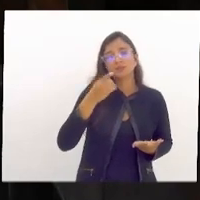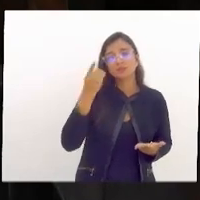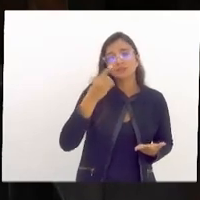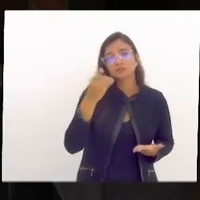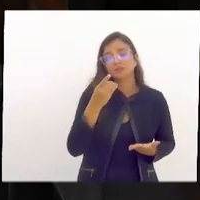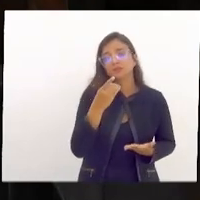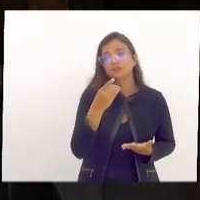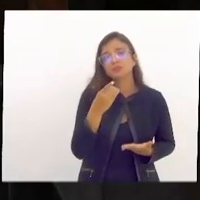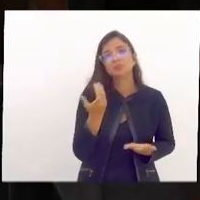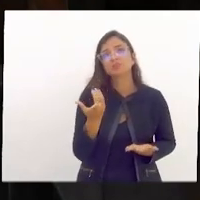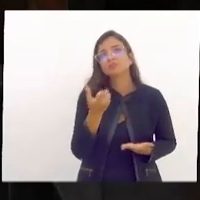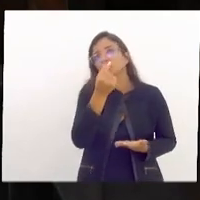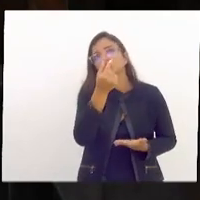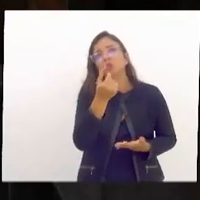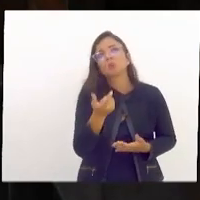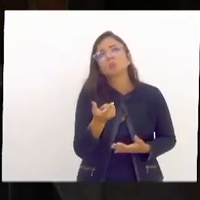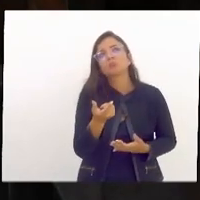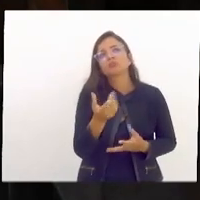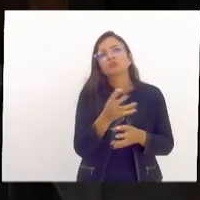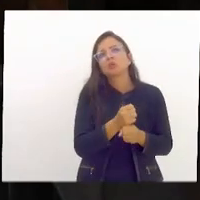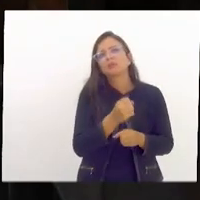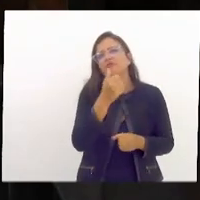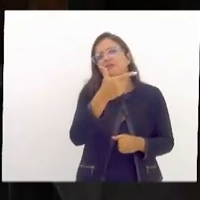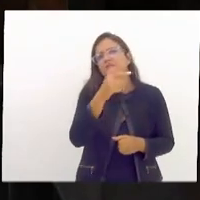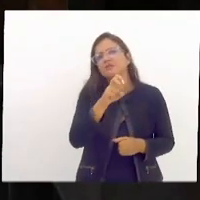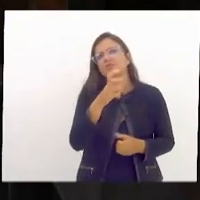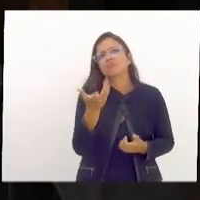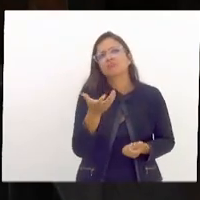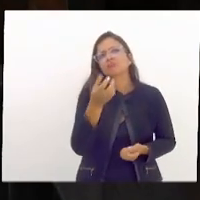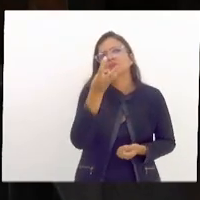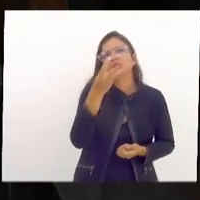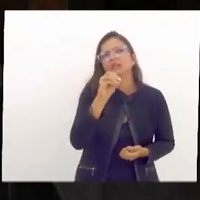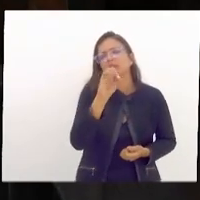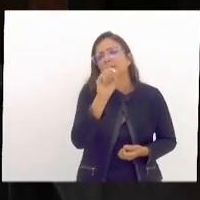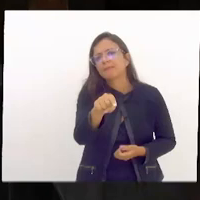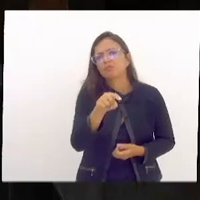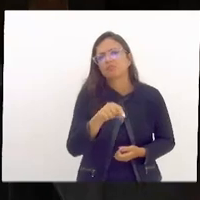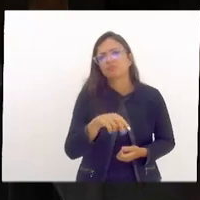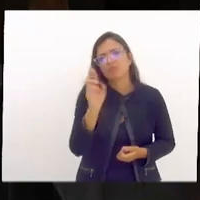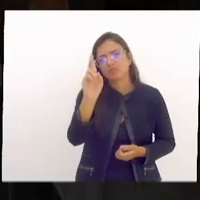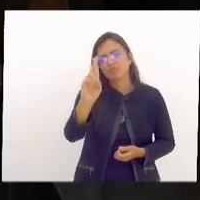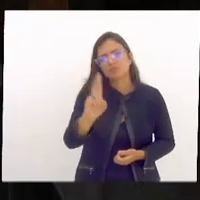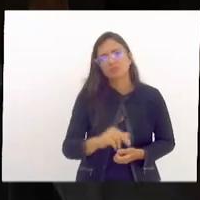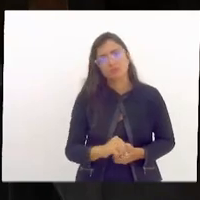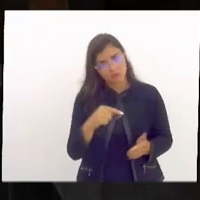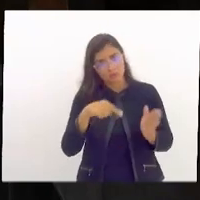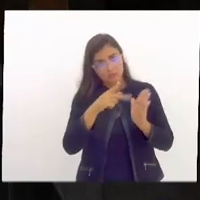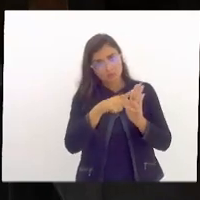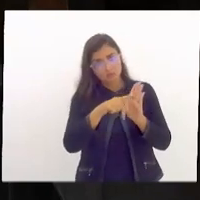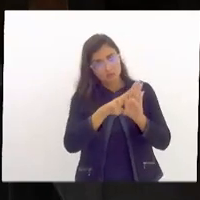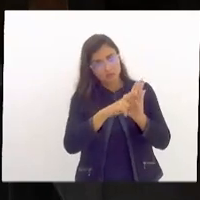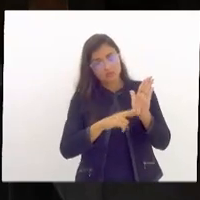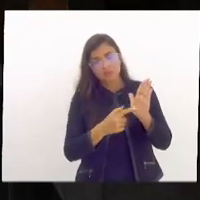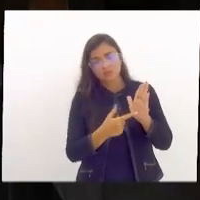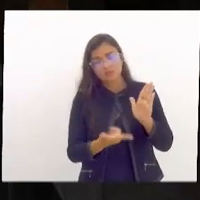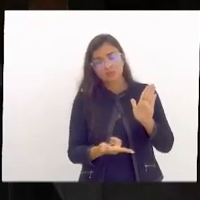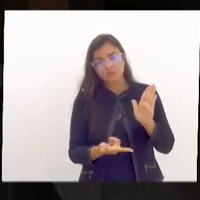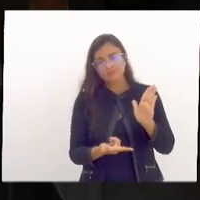chegariam, né, a 25, 30 mil reais. Né? É o que está escrito aqui nesse projeto de resolução.